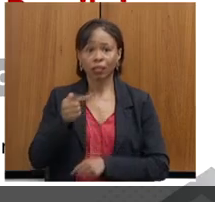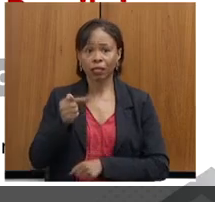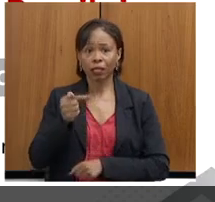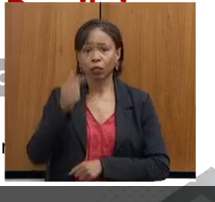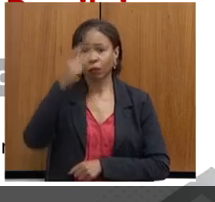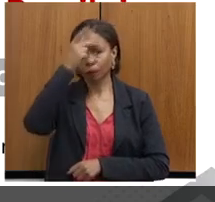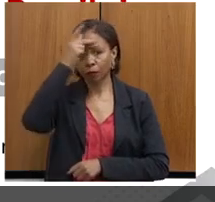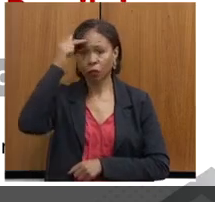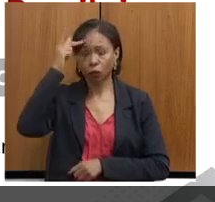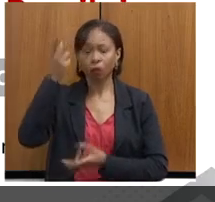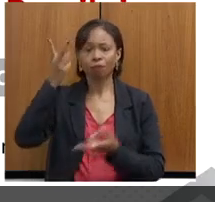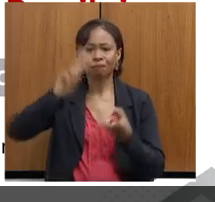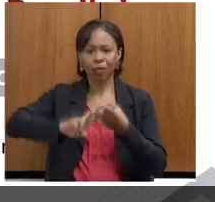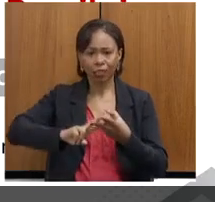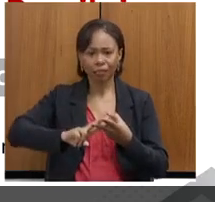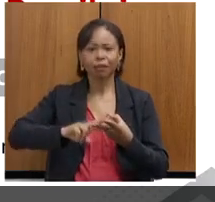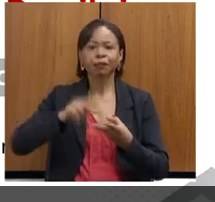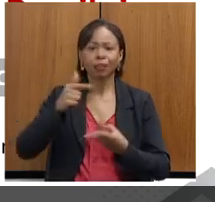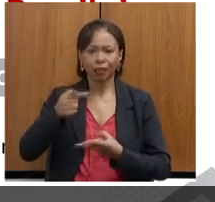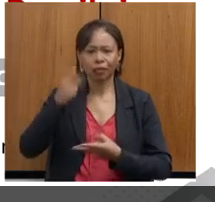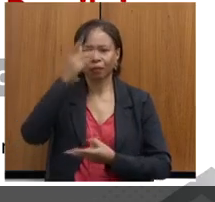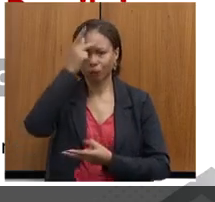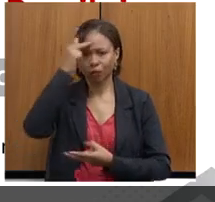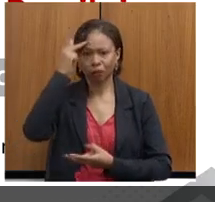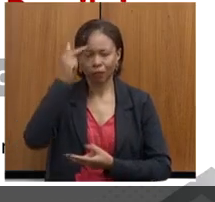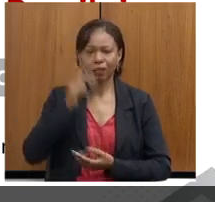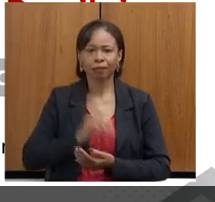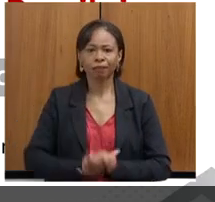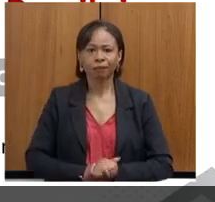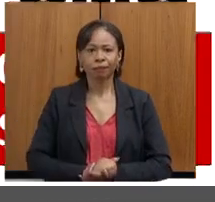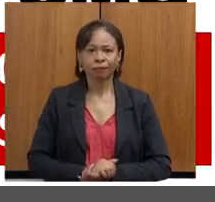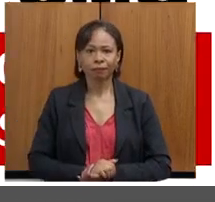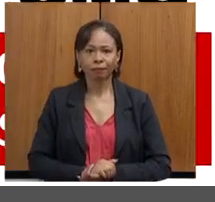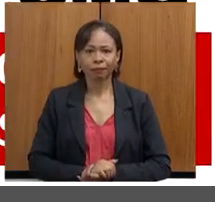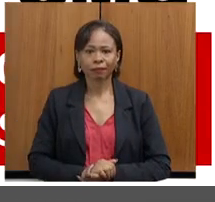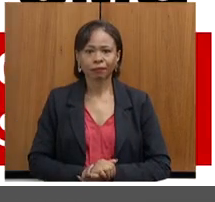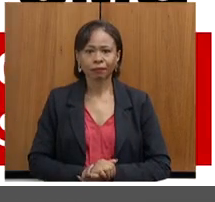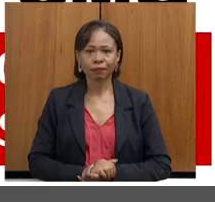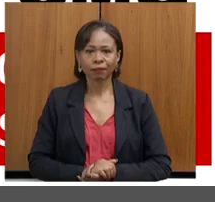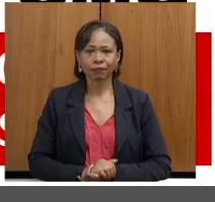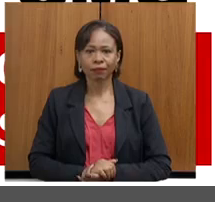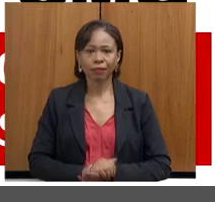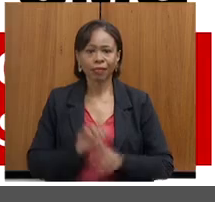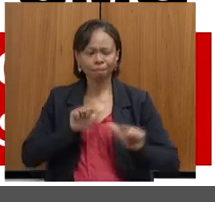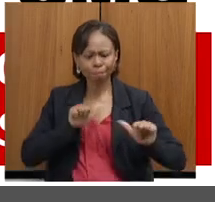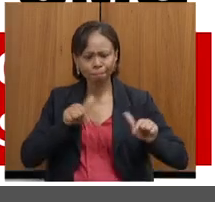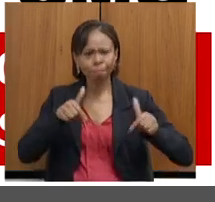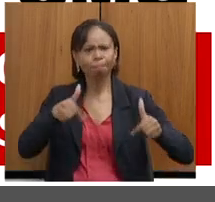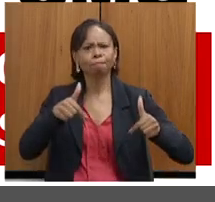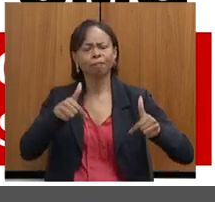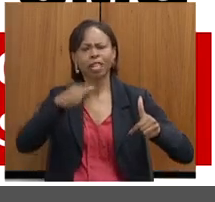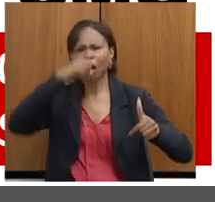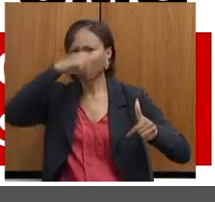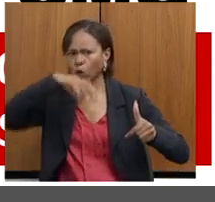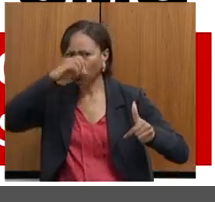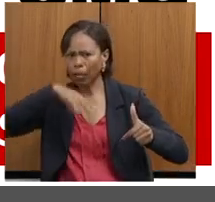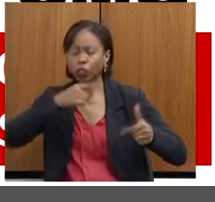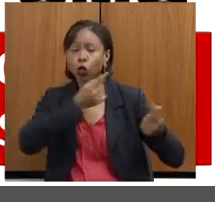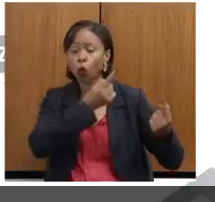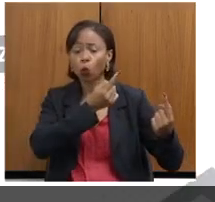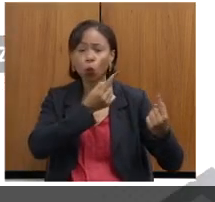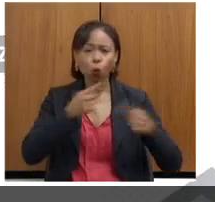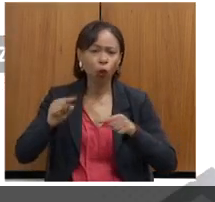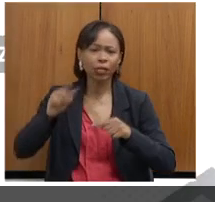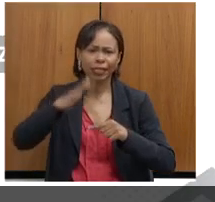presas na operação também de grande destaque pode passar no que diz respeito ao enfrentamento à violência contra crianças